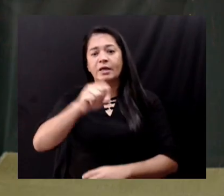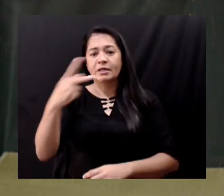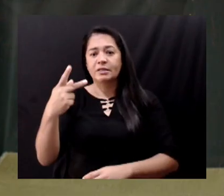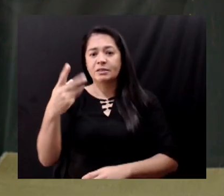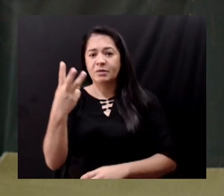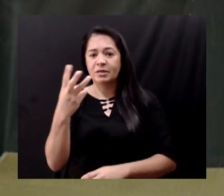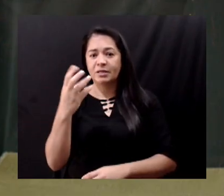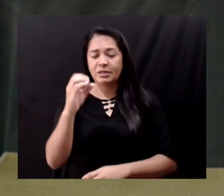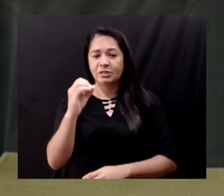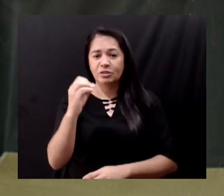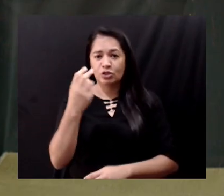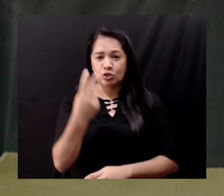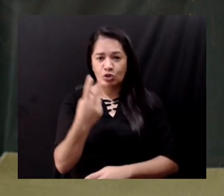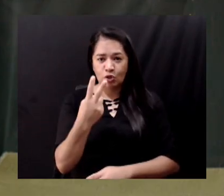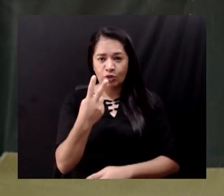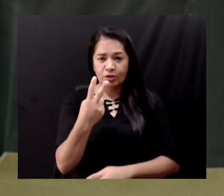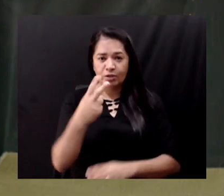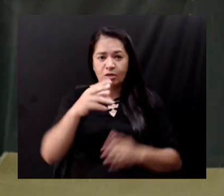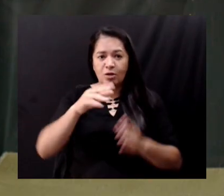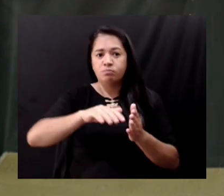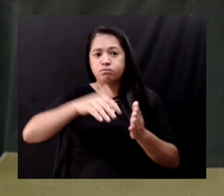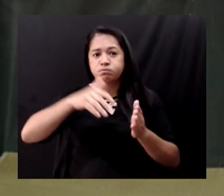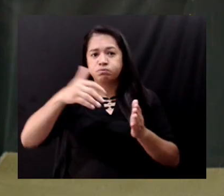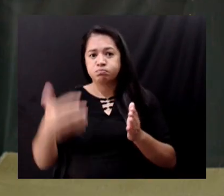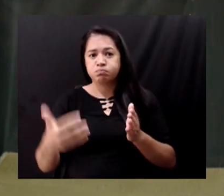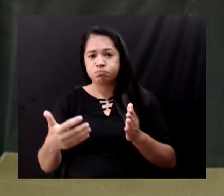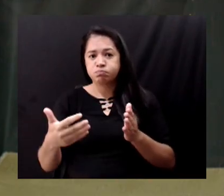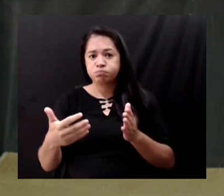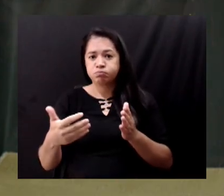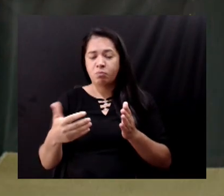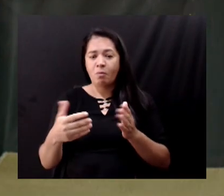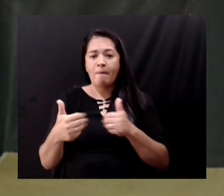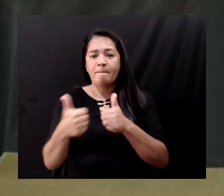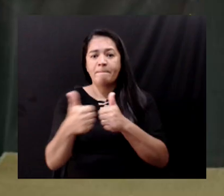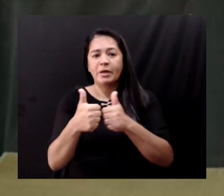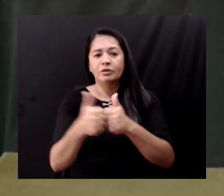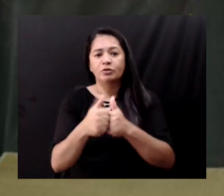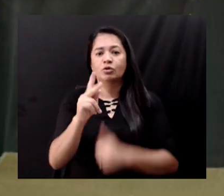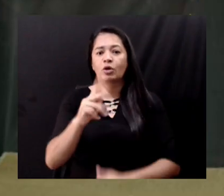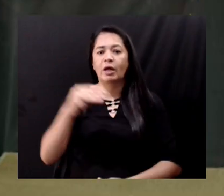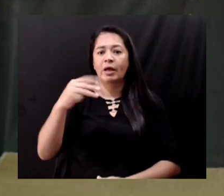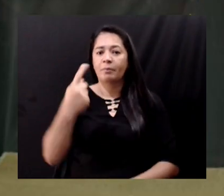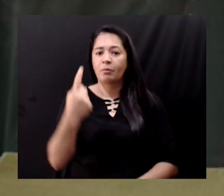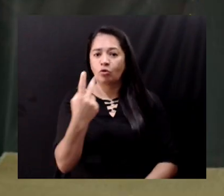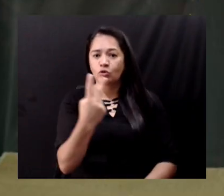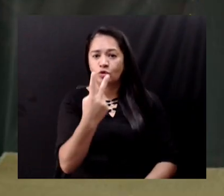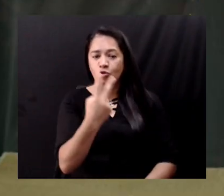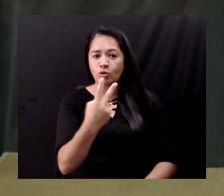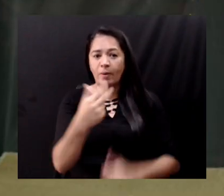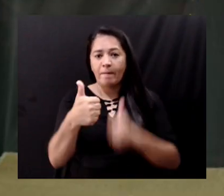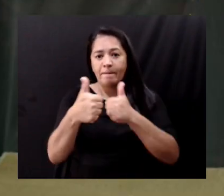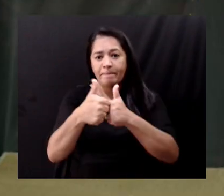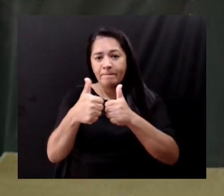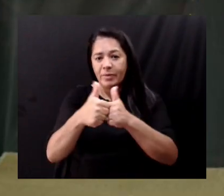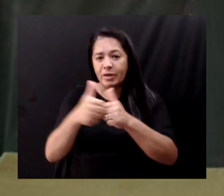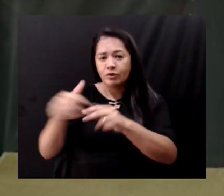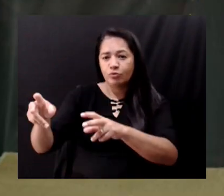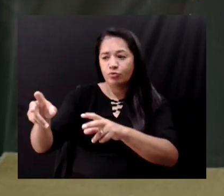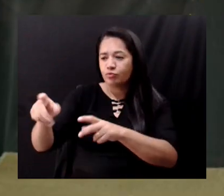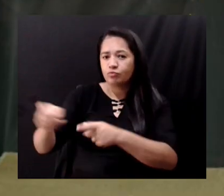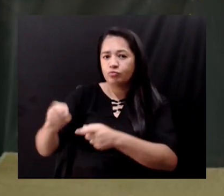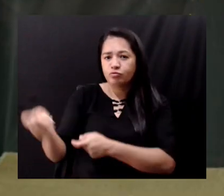Zeferino Vaz, na altura do quilômetro 122, próximo ao Pesqueiro Bonanza, tá? A rodovia